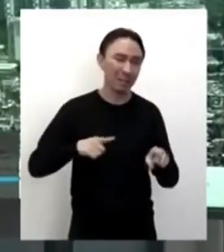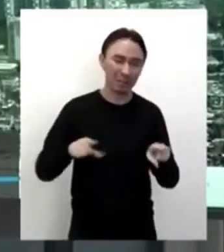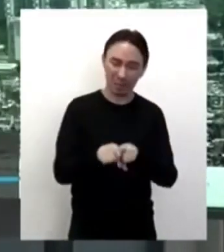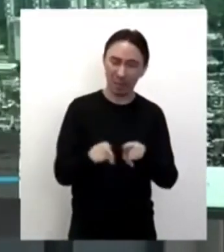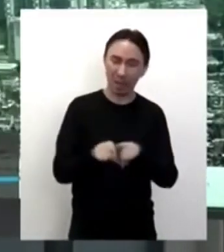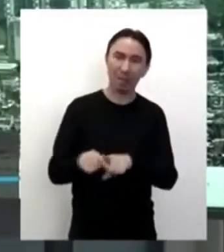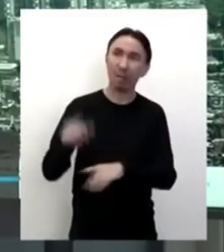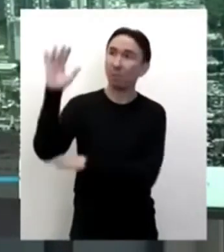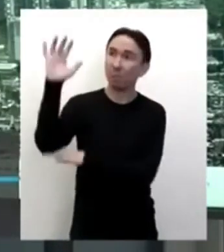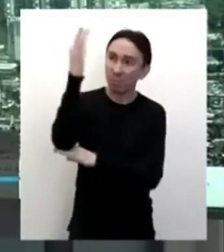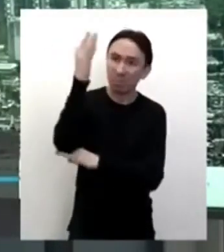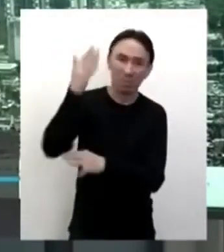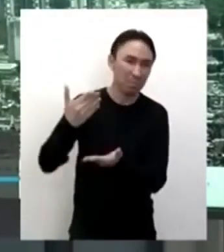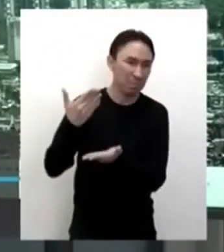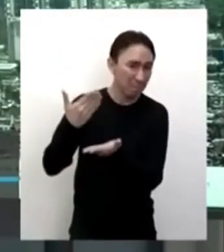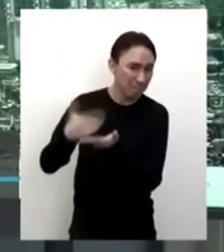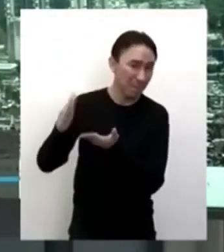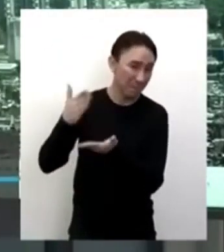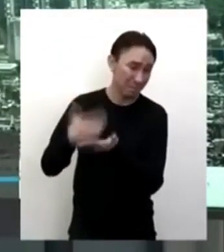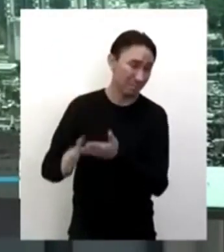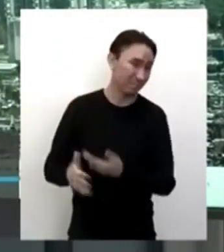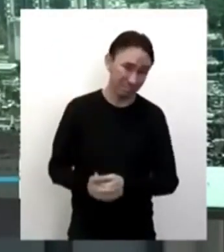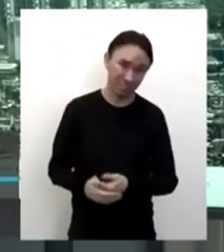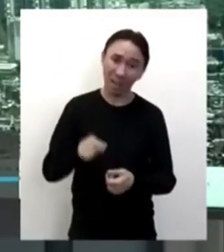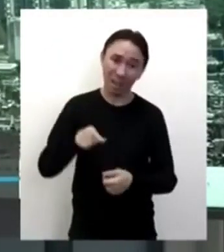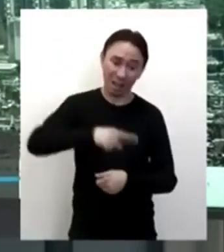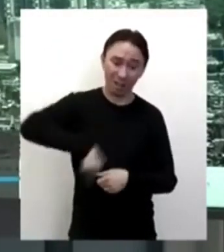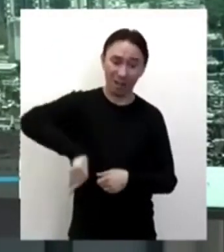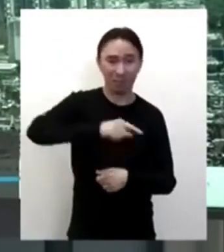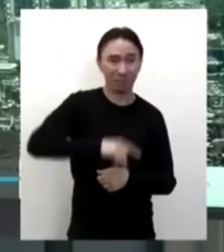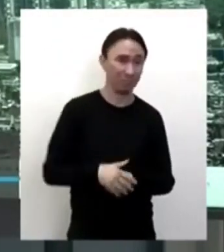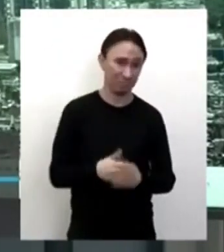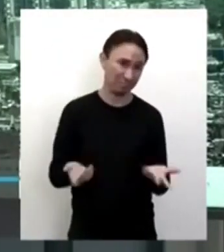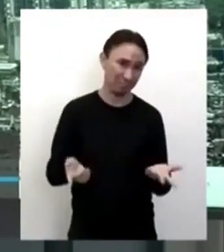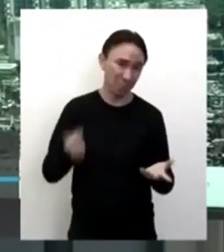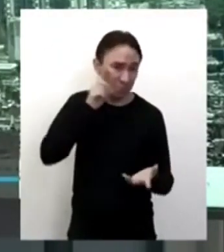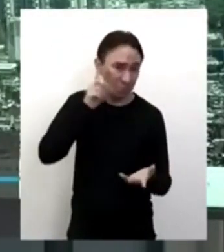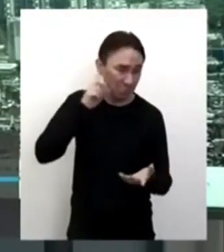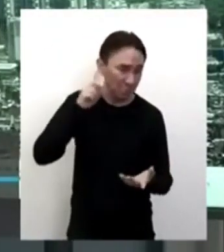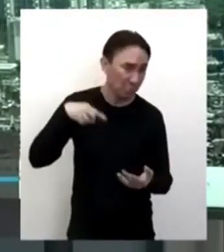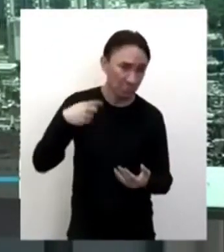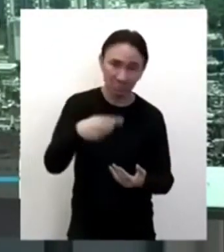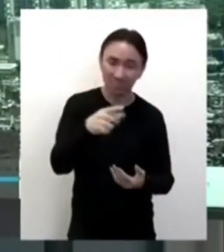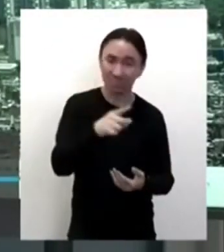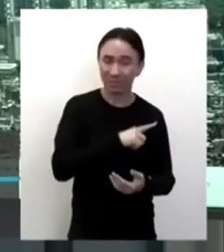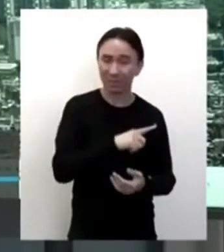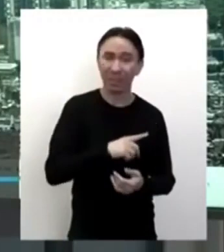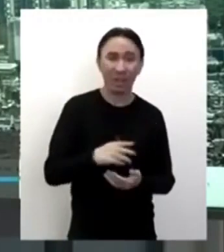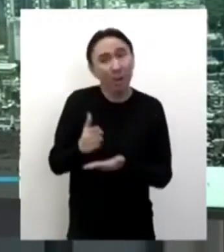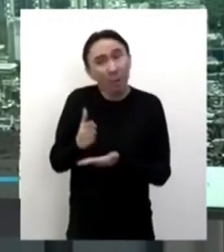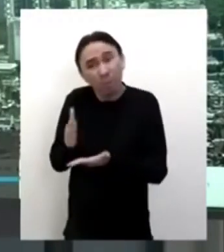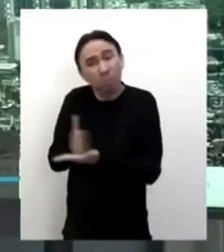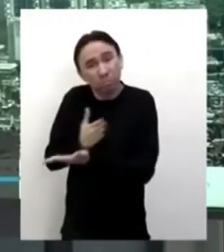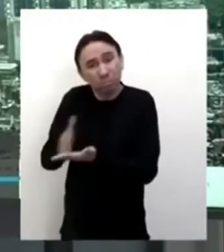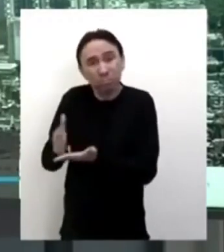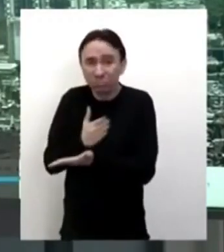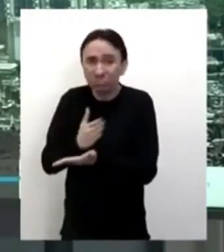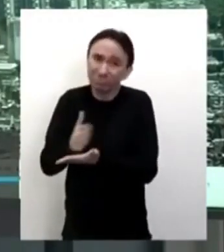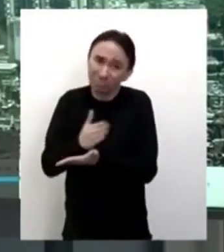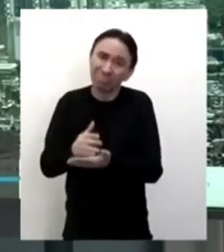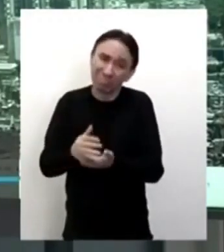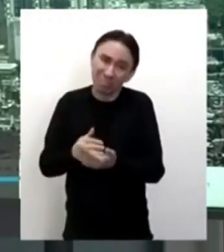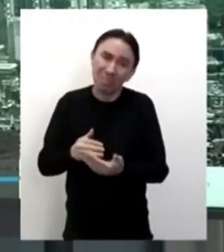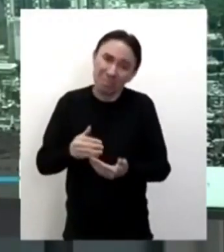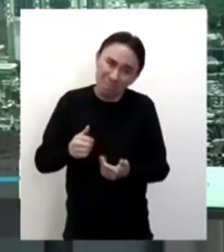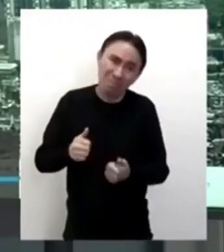ambientais, né, e é o nosso dia a dia, né? Infelizmente é o nosso dia a dia, né? Muitas coisas já foram melhoradas, se a gente for ver aí no decorrer dos tempos,